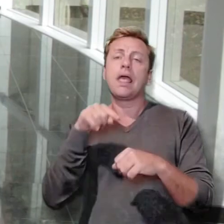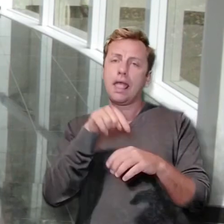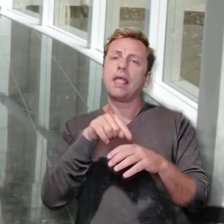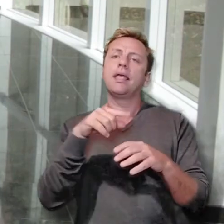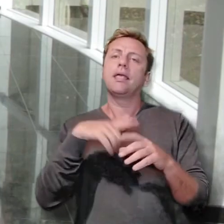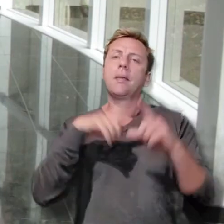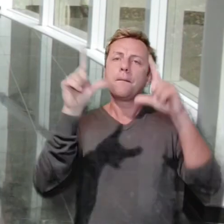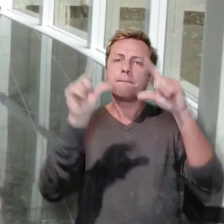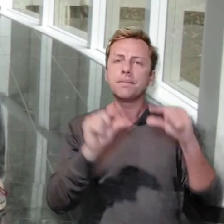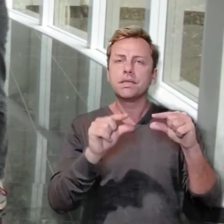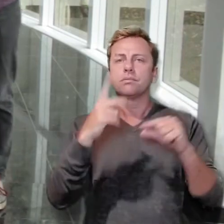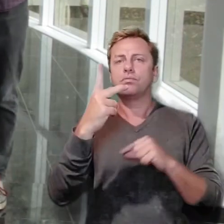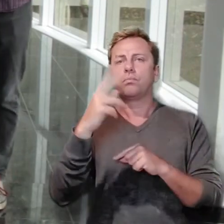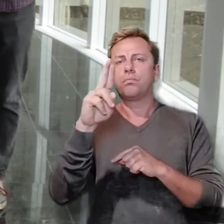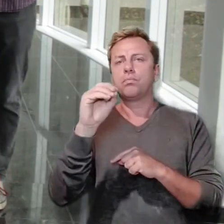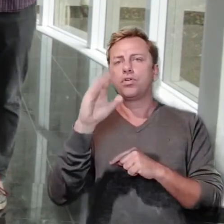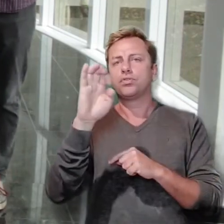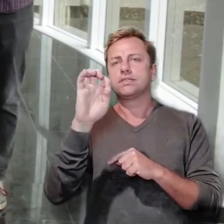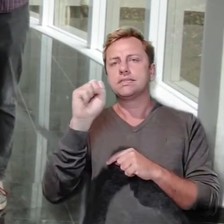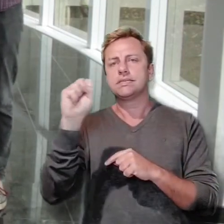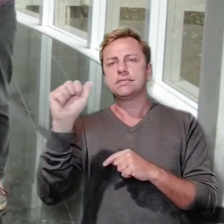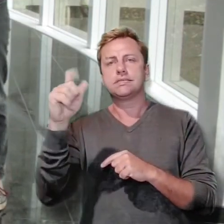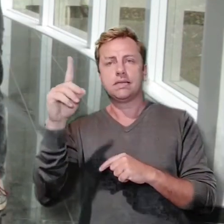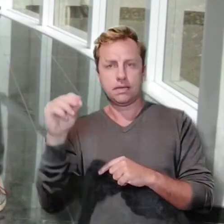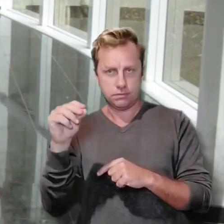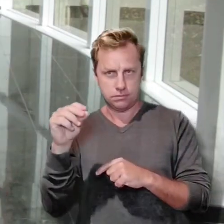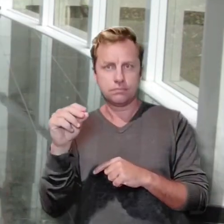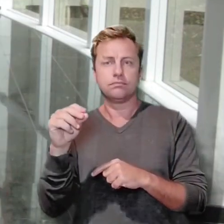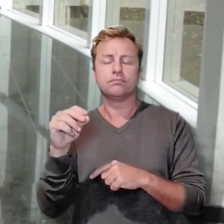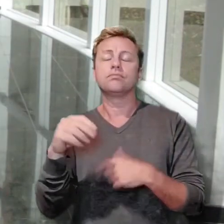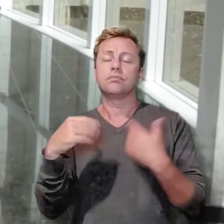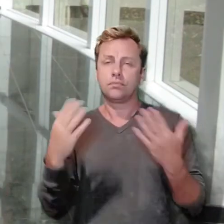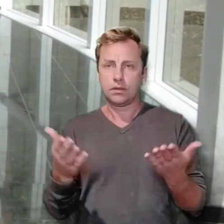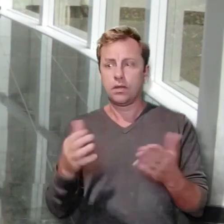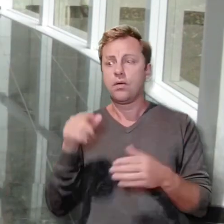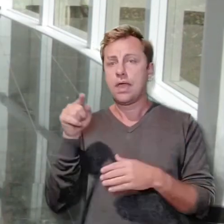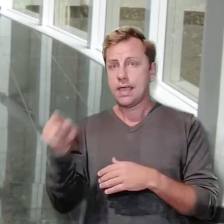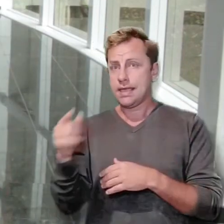esses são considerados os minimamente processados. Esses